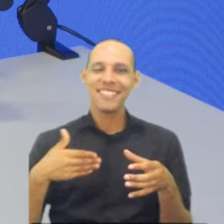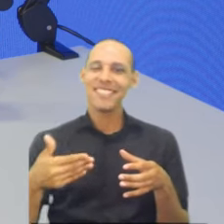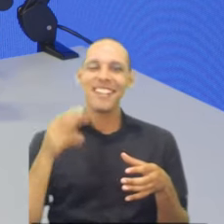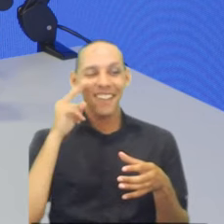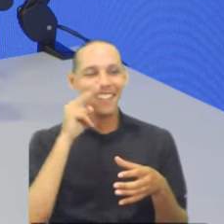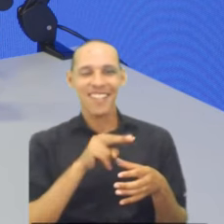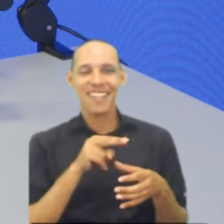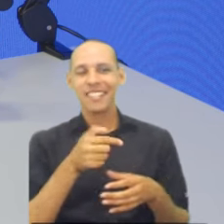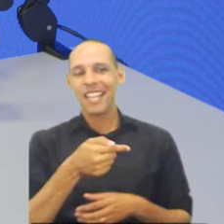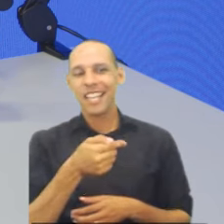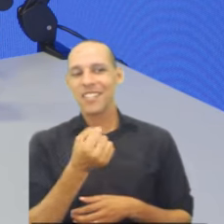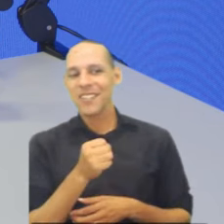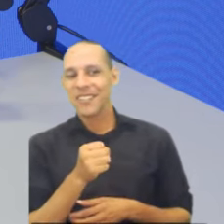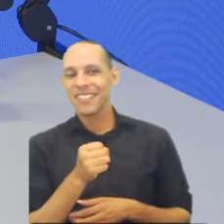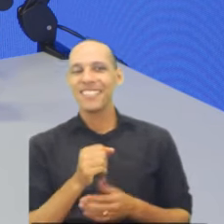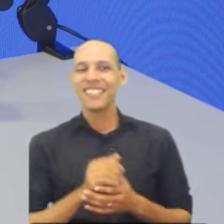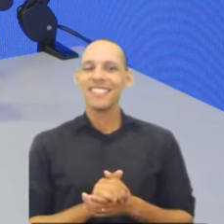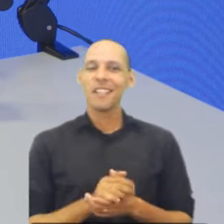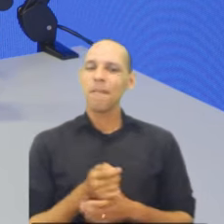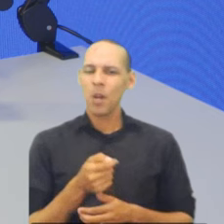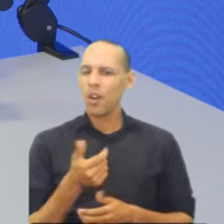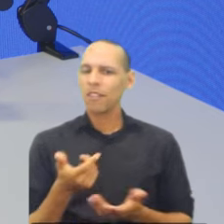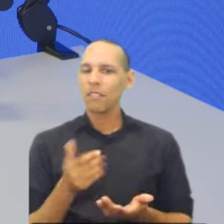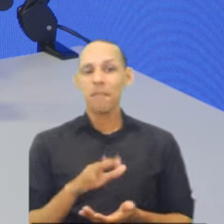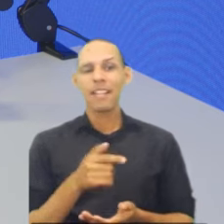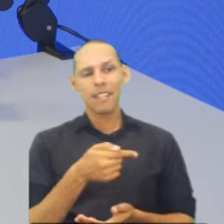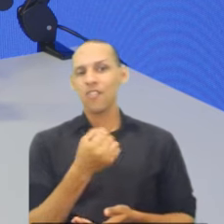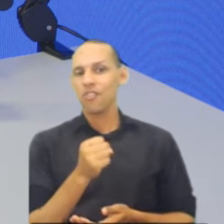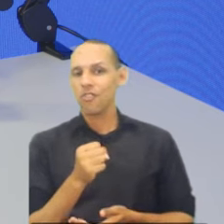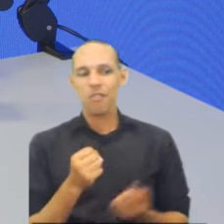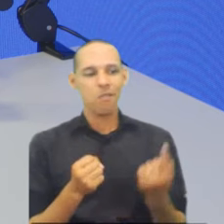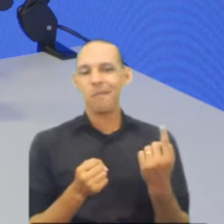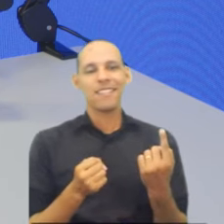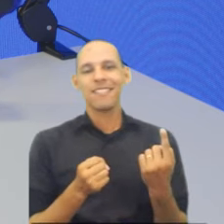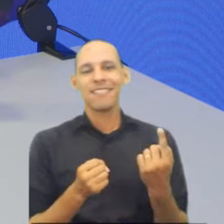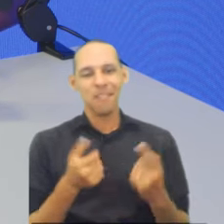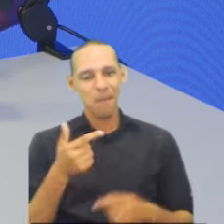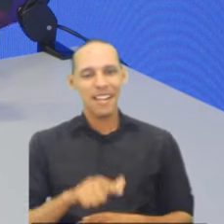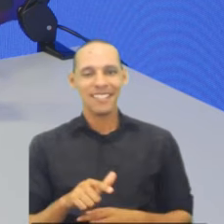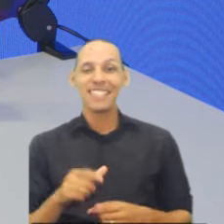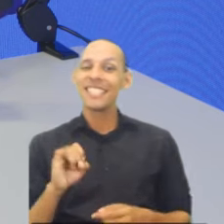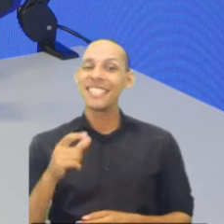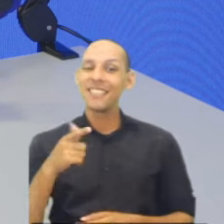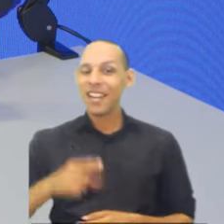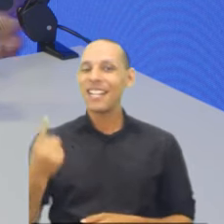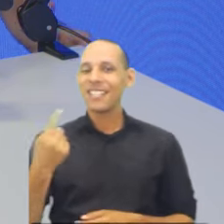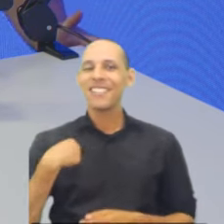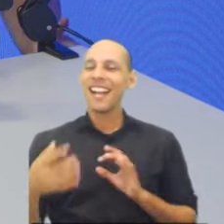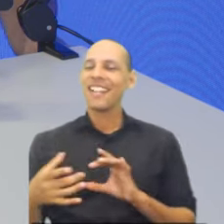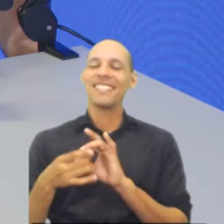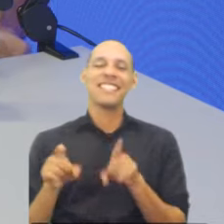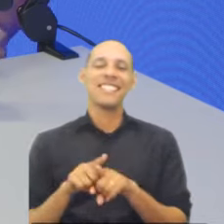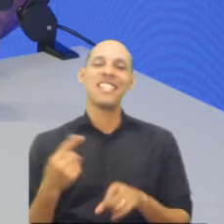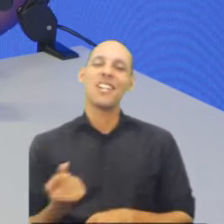pouco né Eu olho assim ELS estão lá às 7 às 8 ainda é pouco mas são 7 e 8 não é uma E aí se eu tivesse mais uma